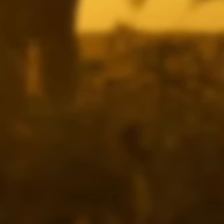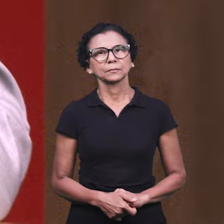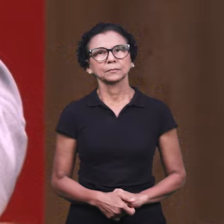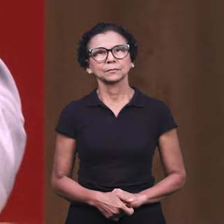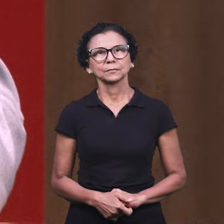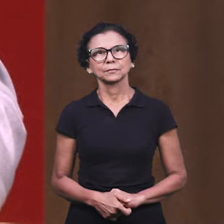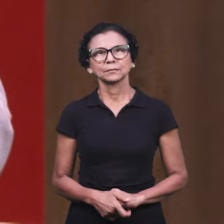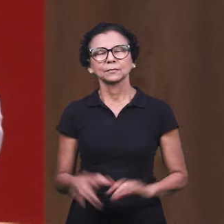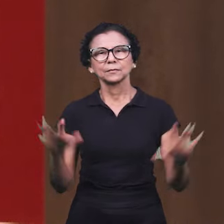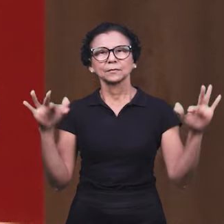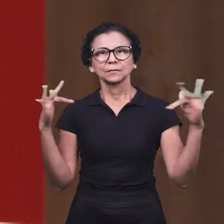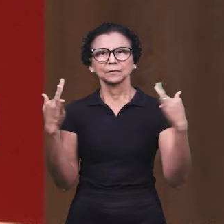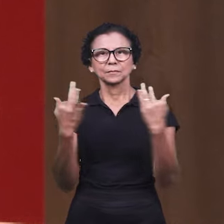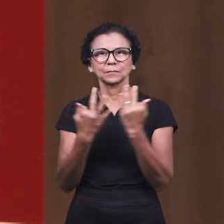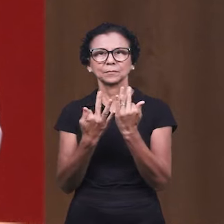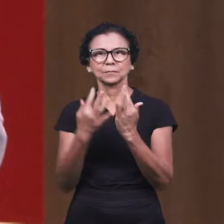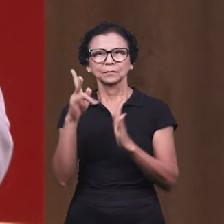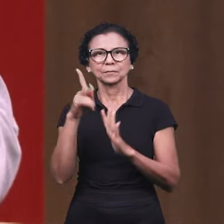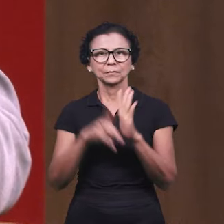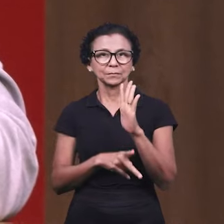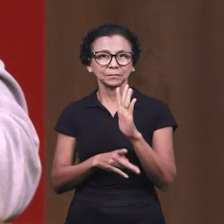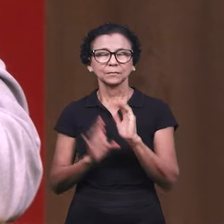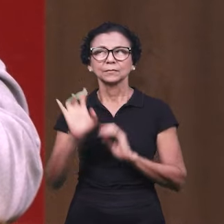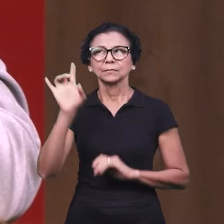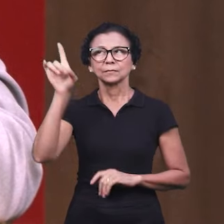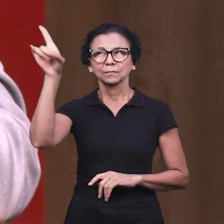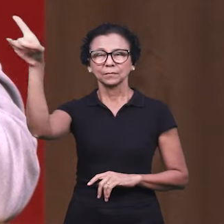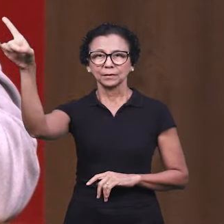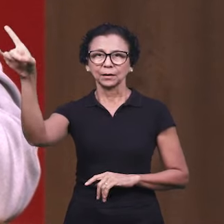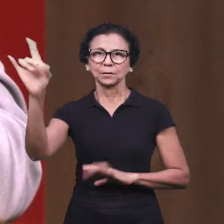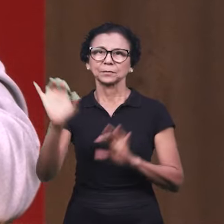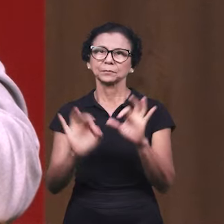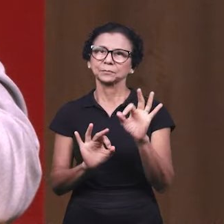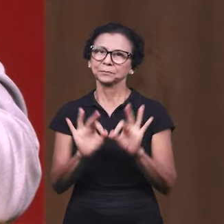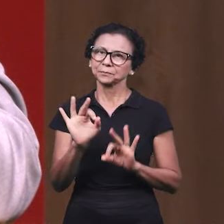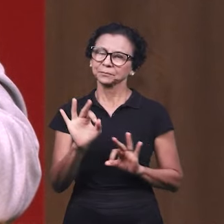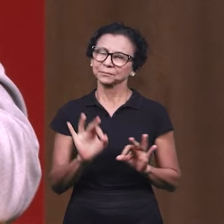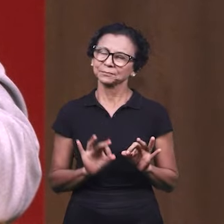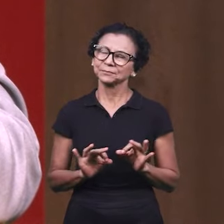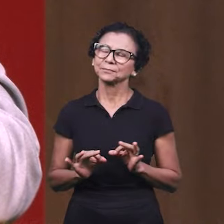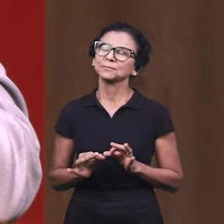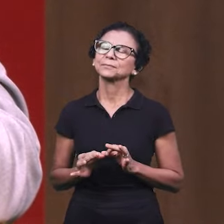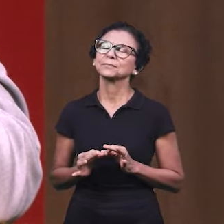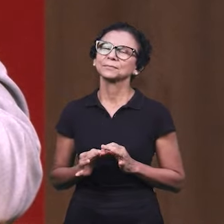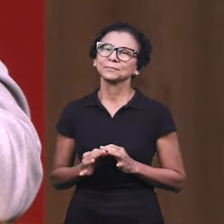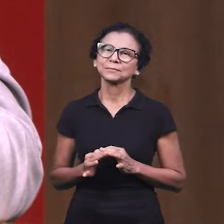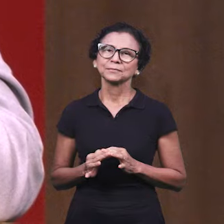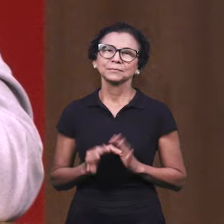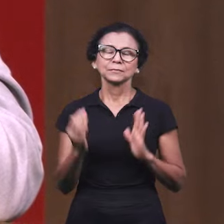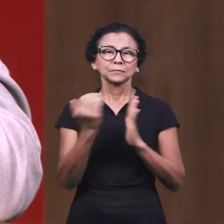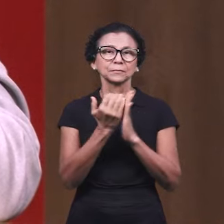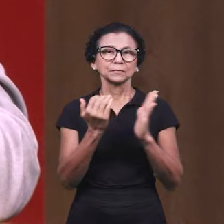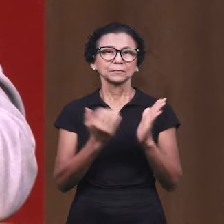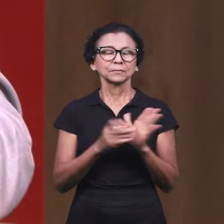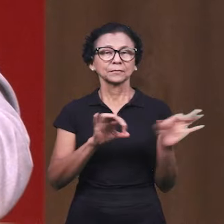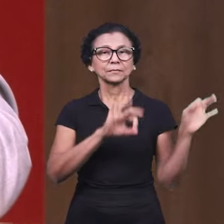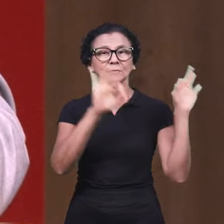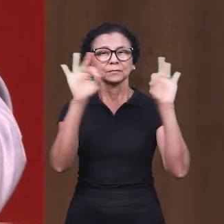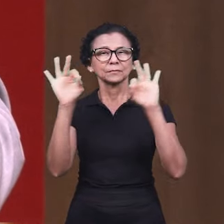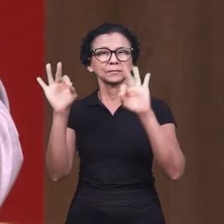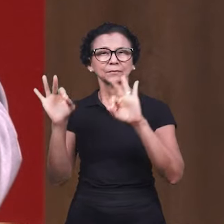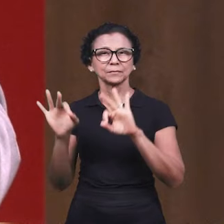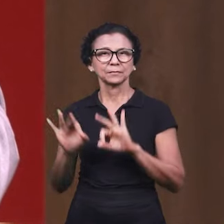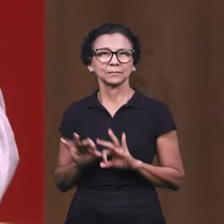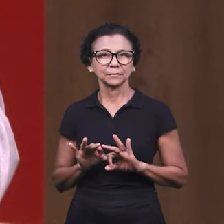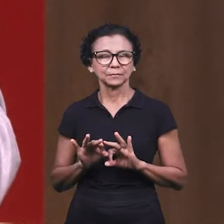Deus família um projeto de Deus Este é o programa que você vai assistir agora e que você